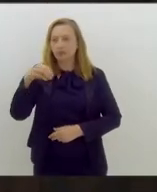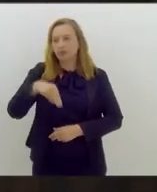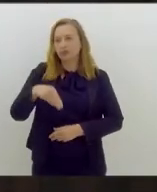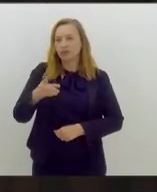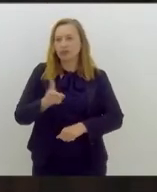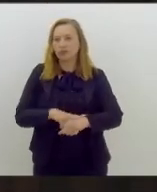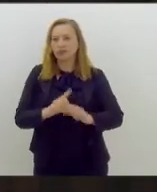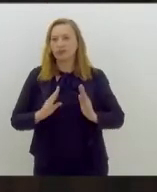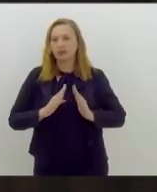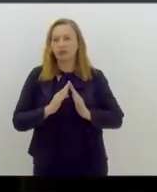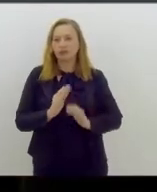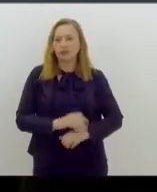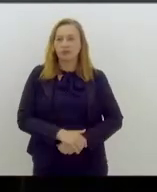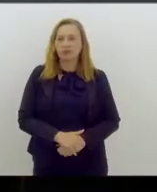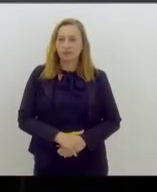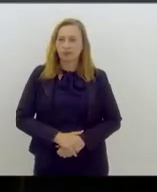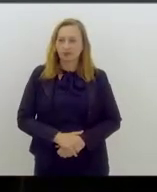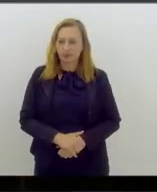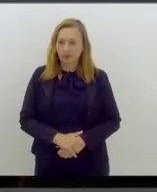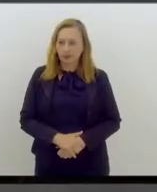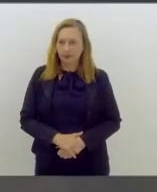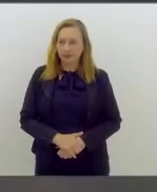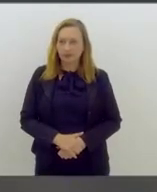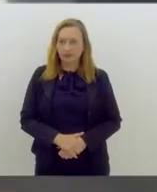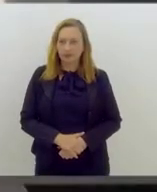dispõe de 10 minutos um tempo regimental